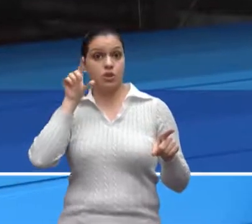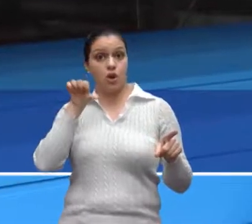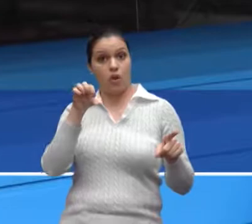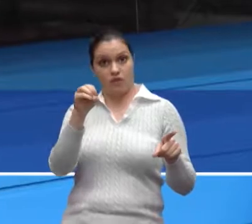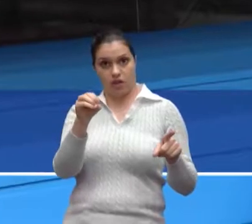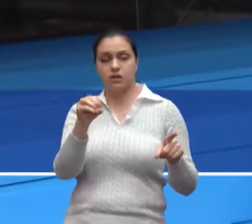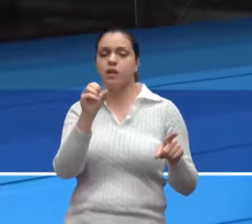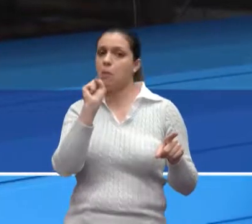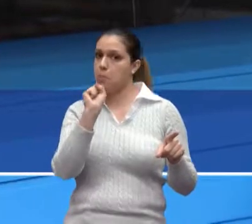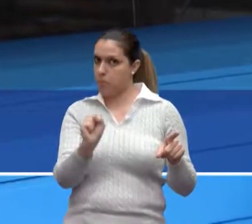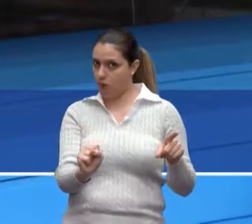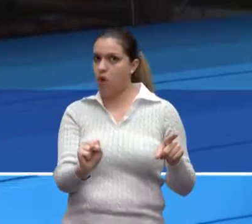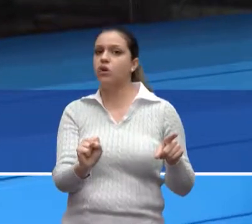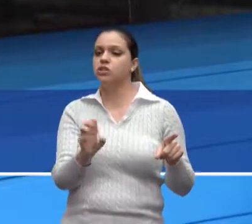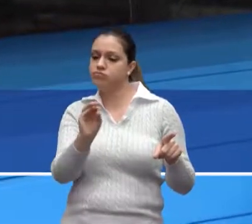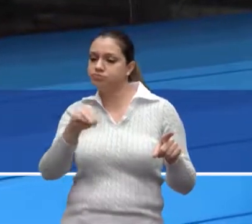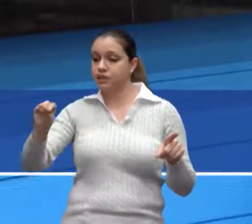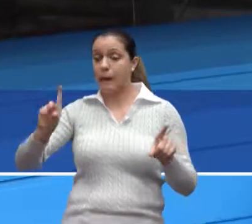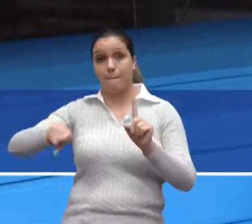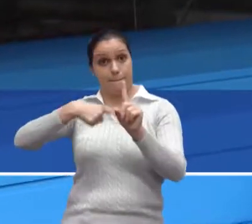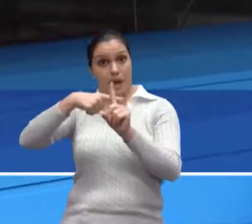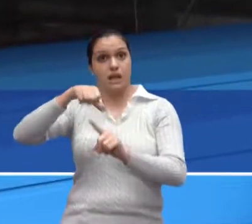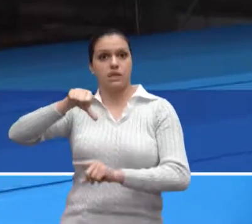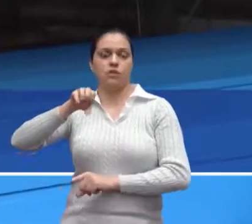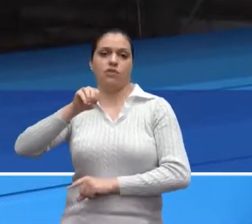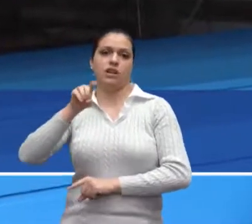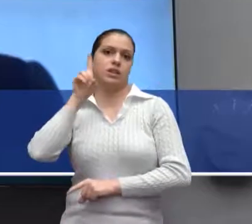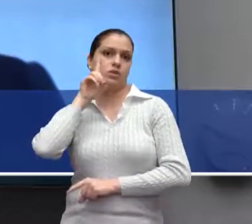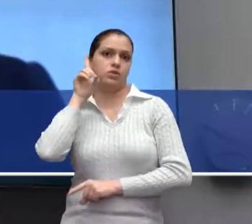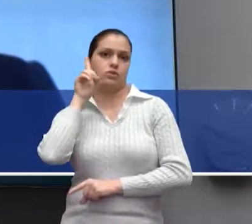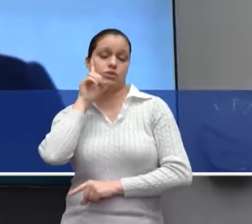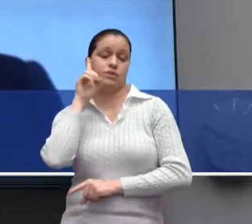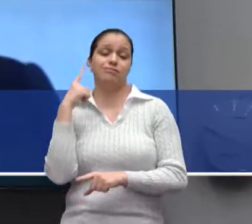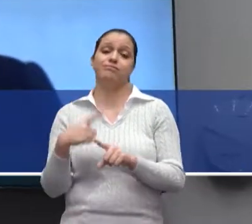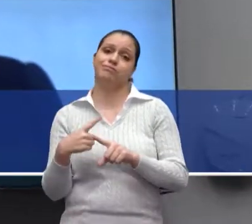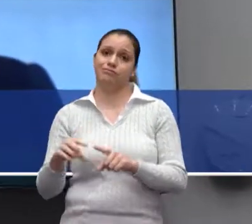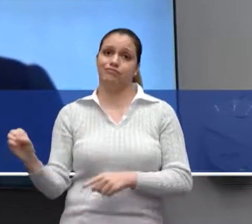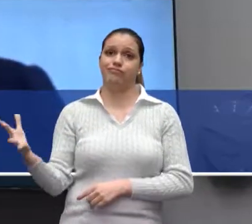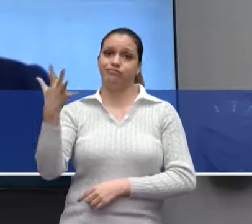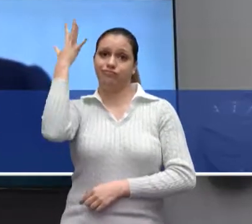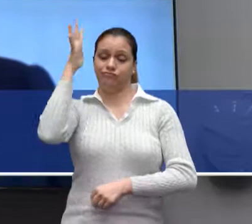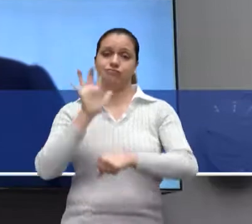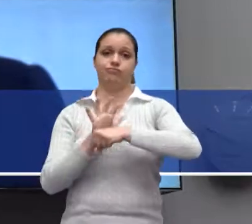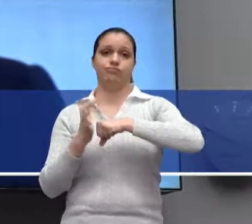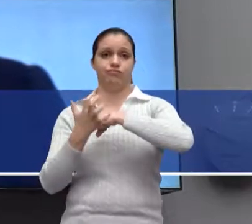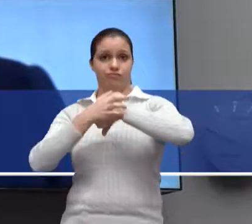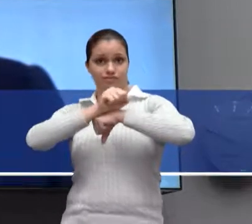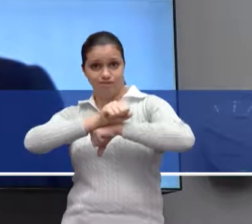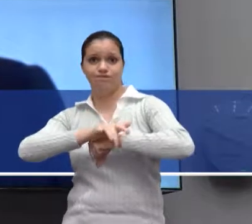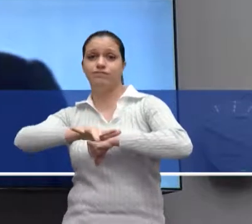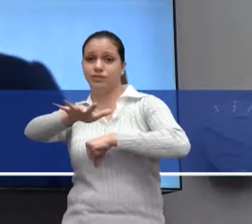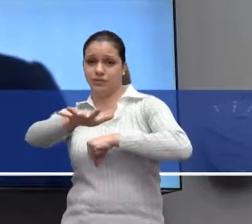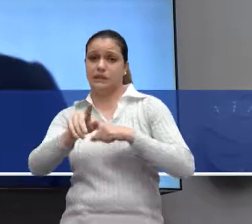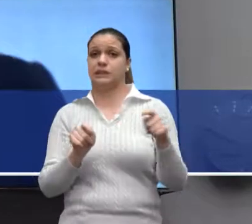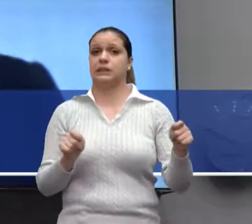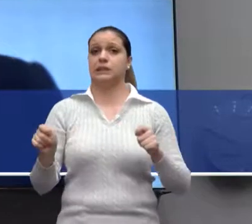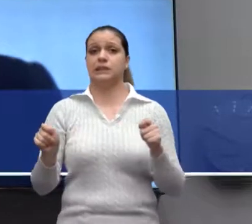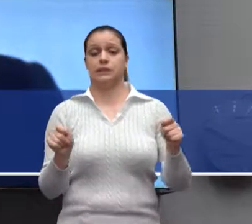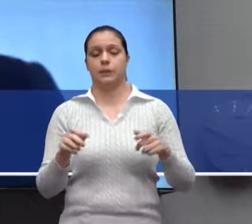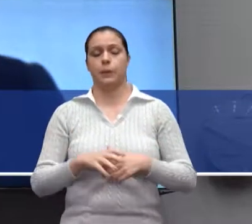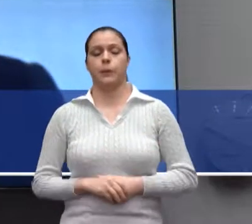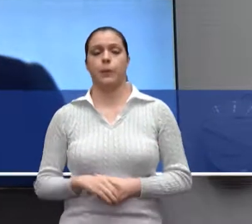90 dias, podendo ser prorrogado por mais 90 dias em decorrência da pandemia causada pelo